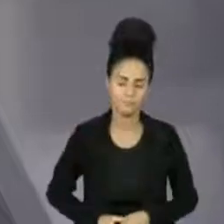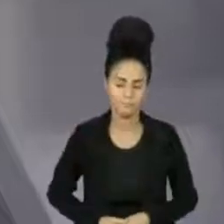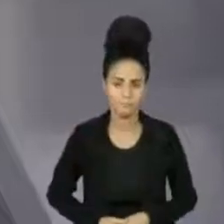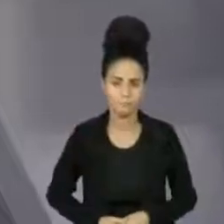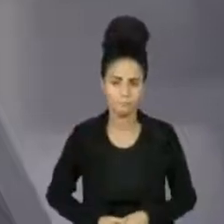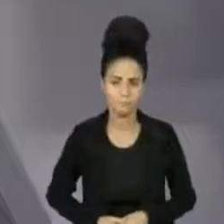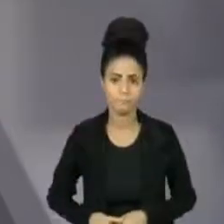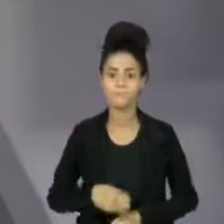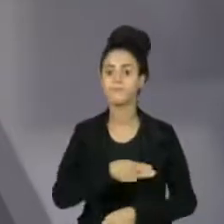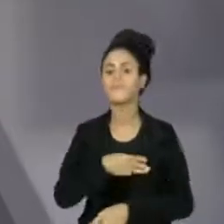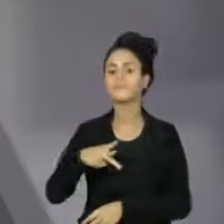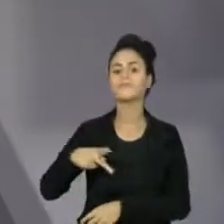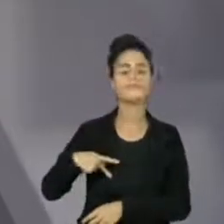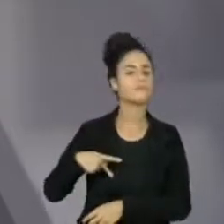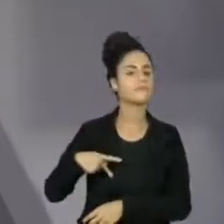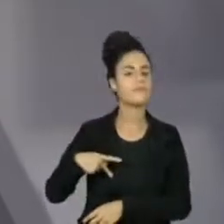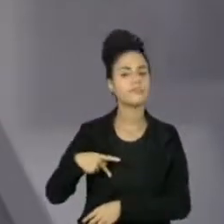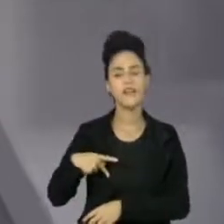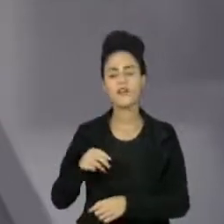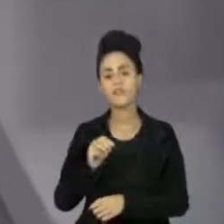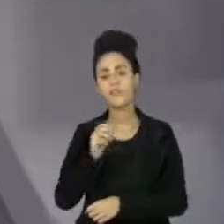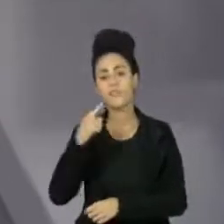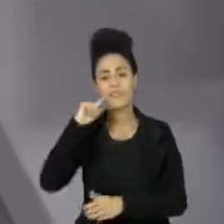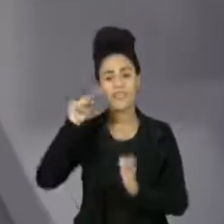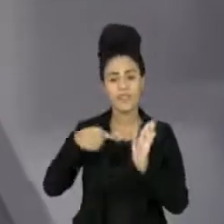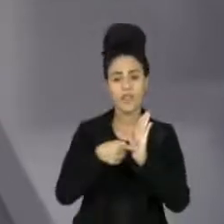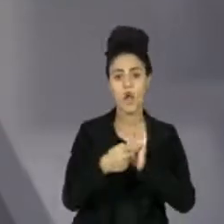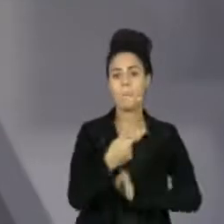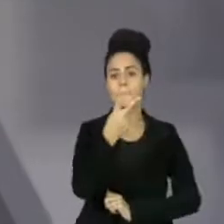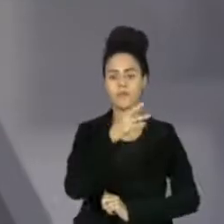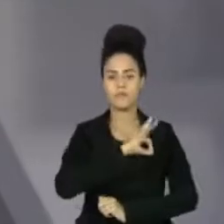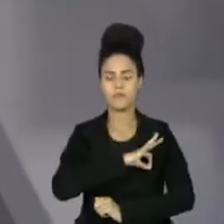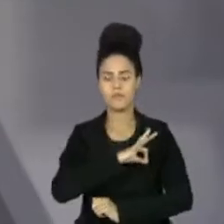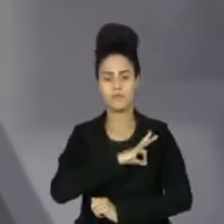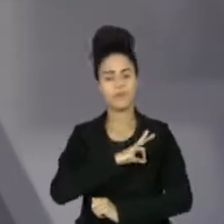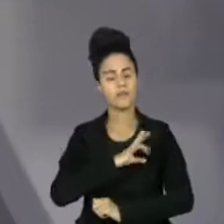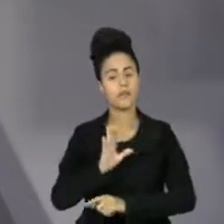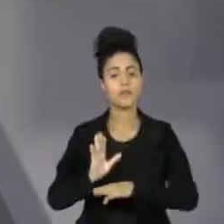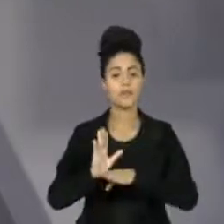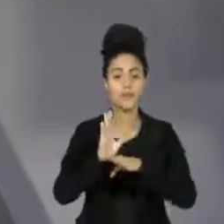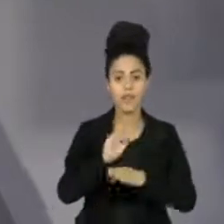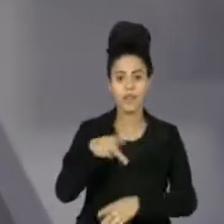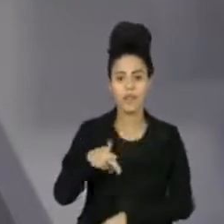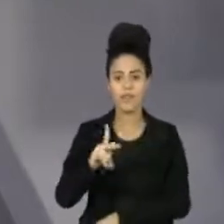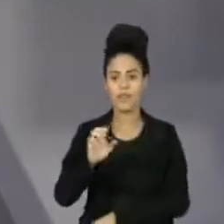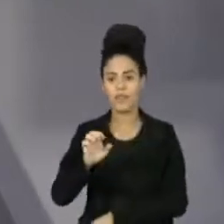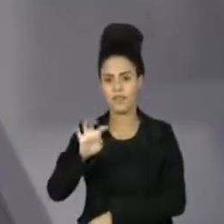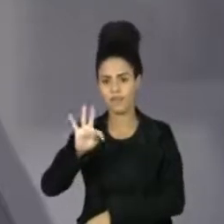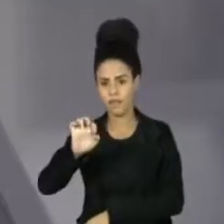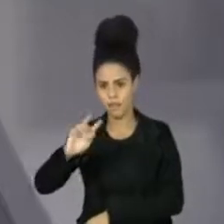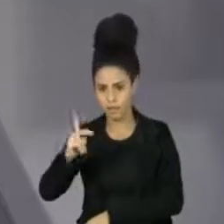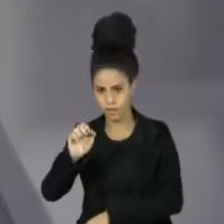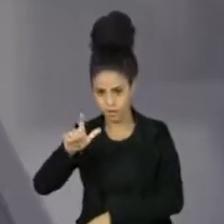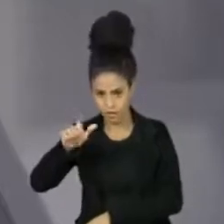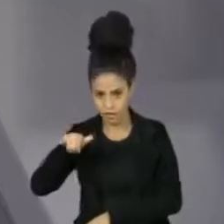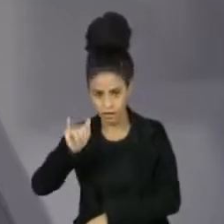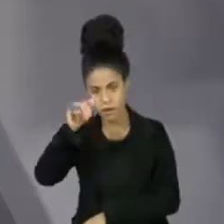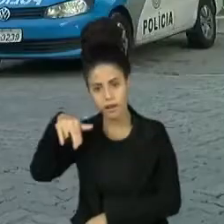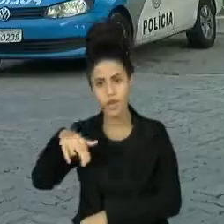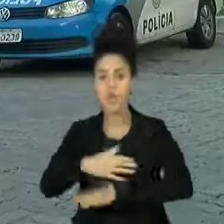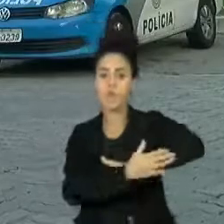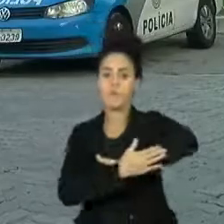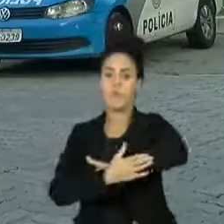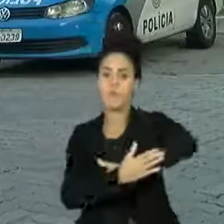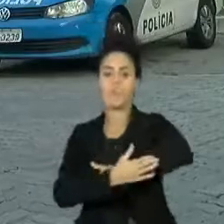O Ministério Público Fluminense denunciou dois policiais militares pela morte da designer Kathleen Romeu e do bebê dela em junho do ano